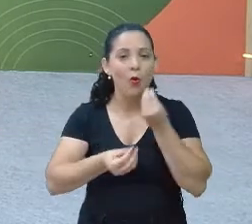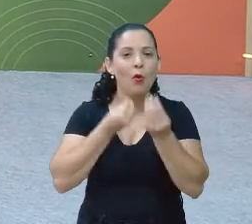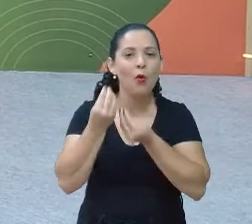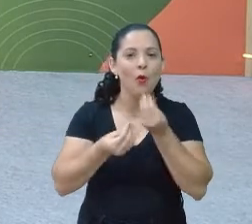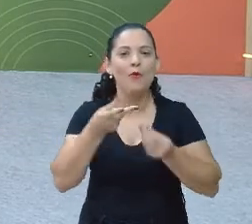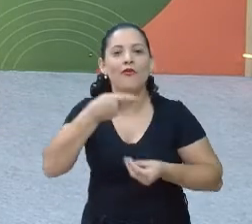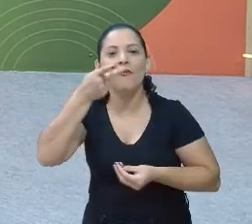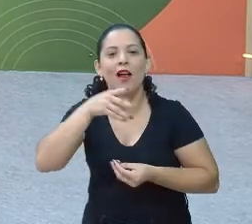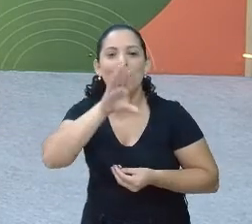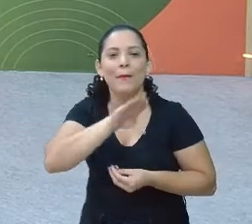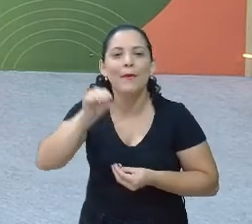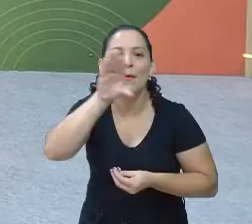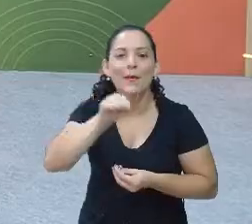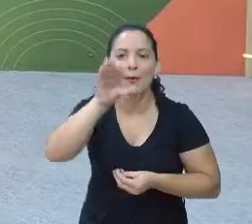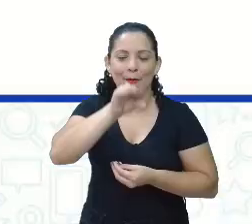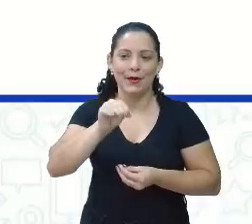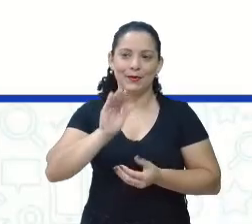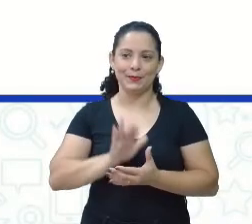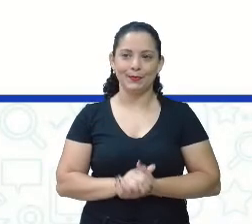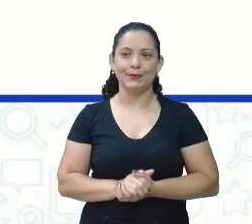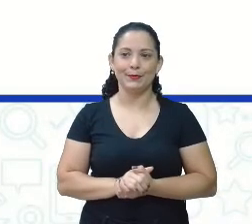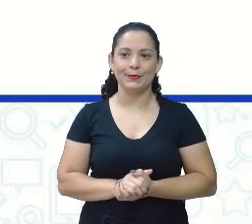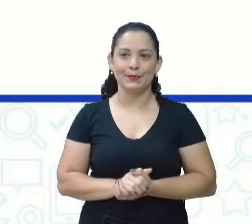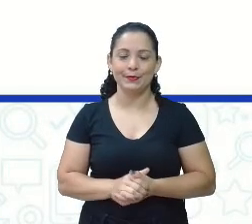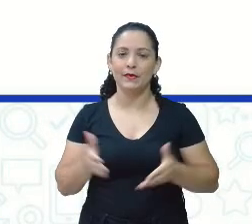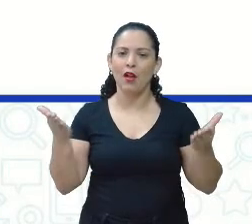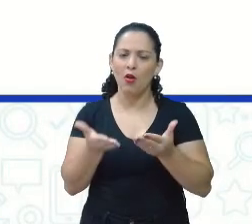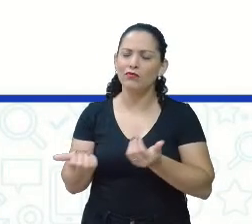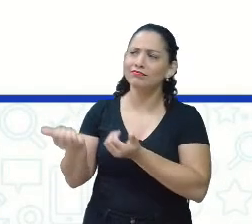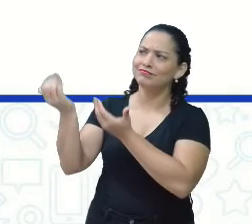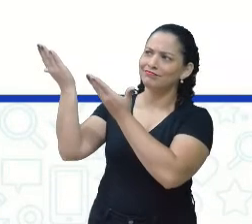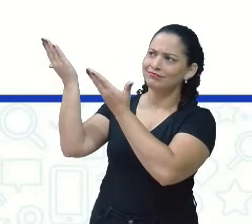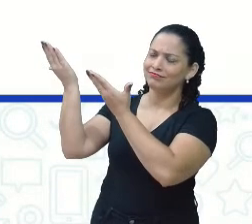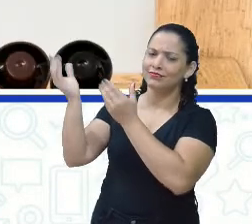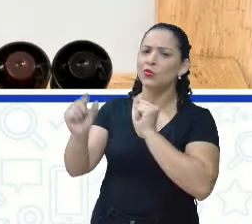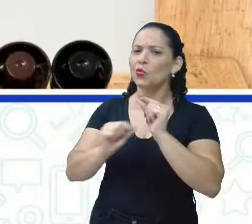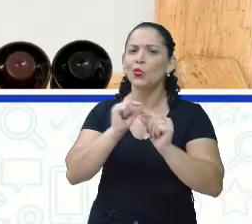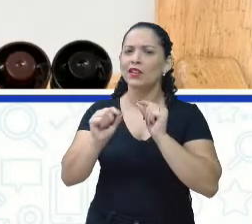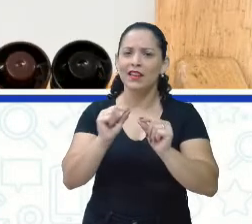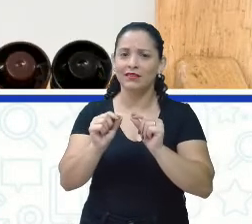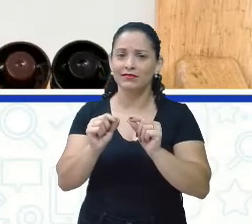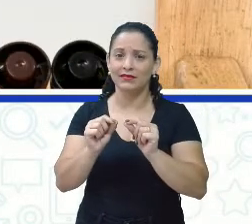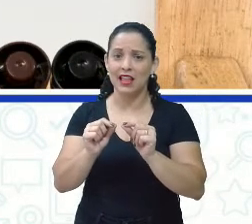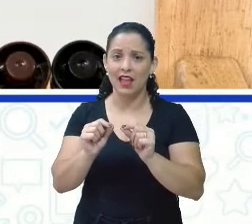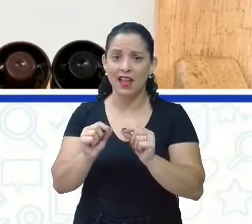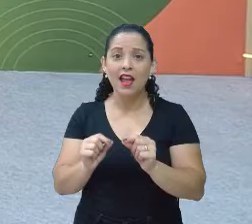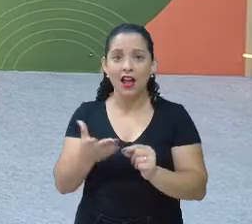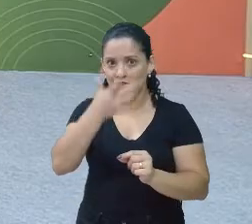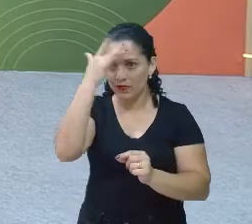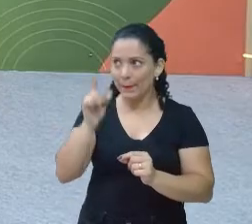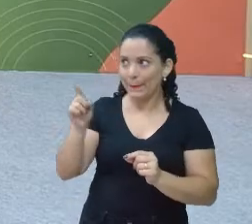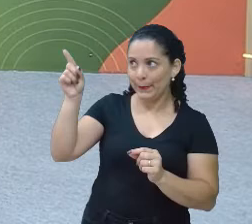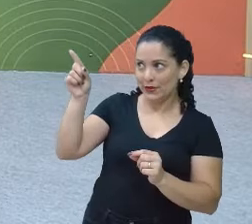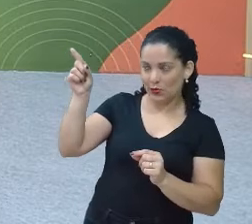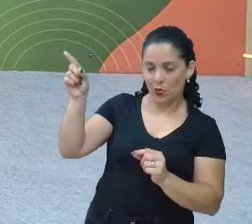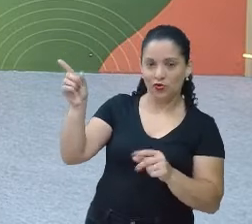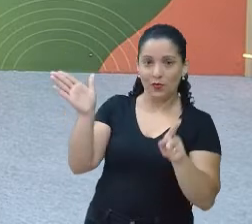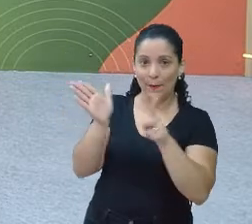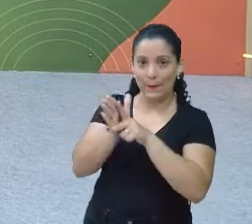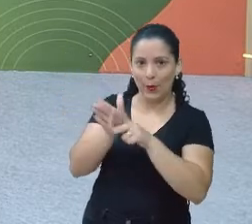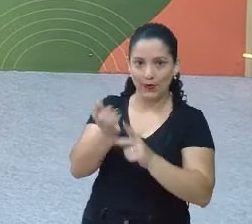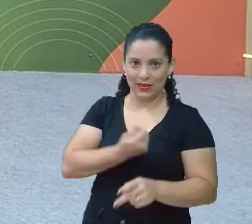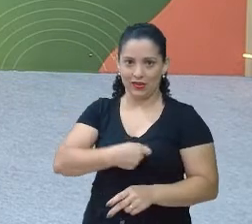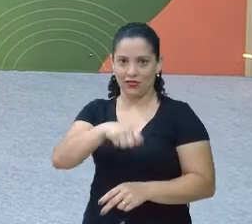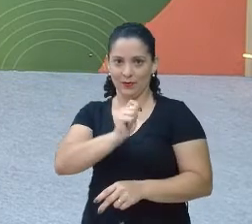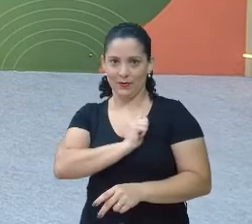Eles estão com sede. They are Spanish. Eles são espanhóis, tá, pessoal? Então, exemplos, vou correr